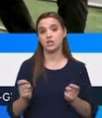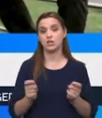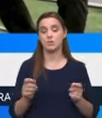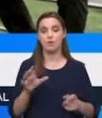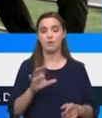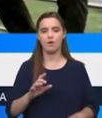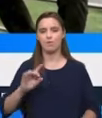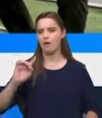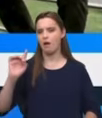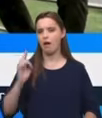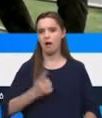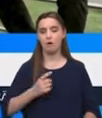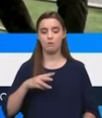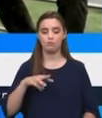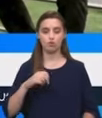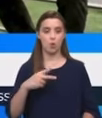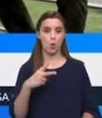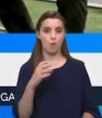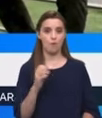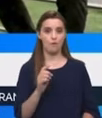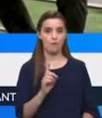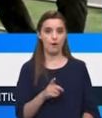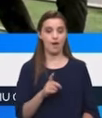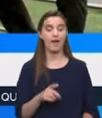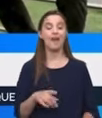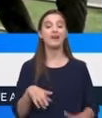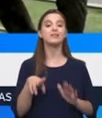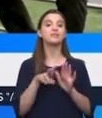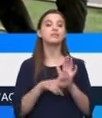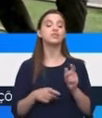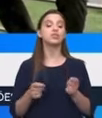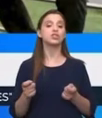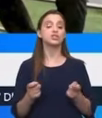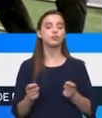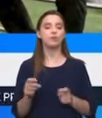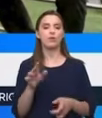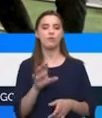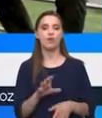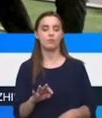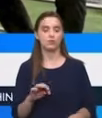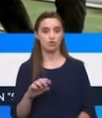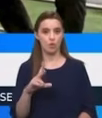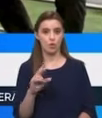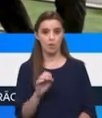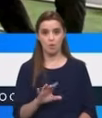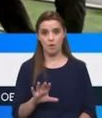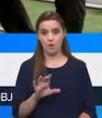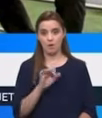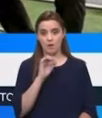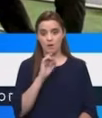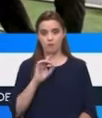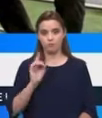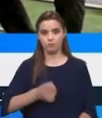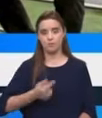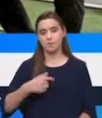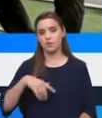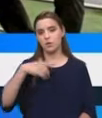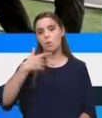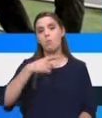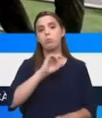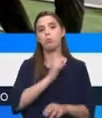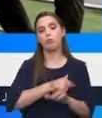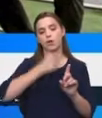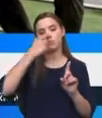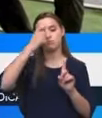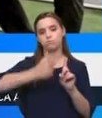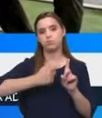Moscovo, e sobretudo, atenção que o regime de Moscovo é um regime autoritário, mas com um poder aparentemente muito concentrado numa só pessoa, ao contrário do que tínhamos durante